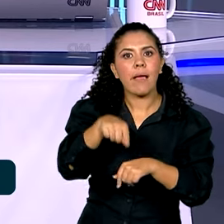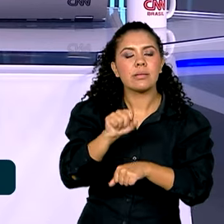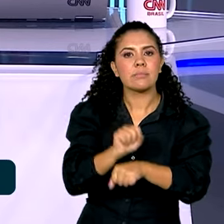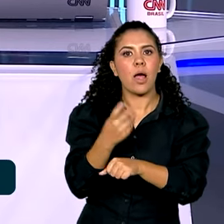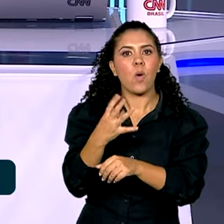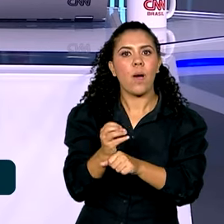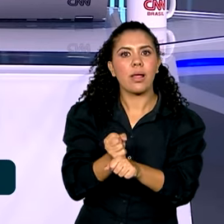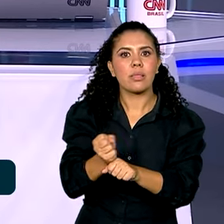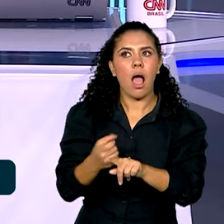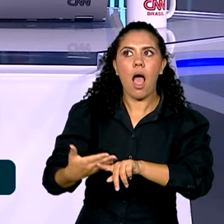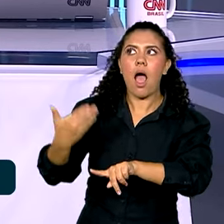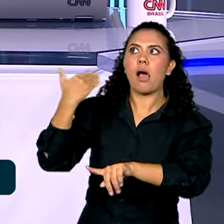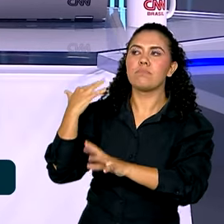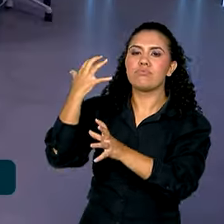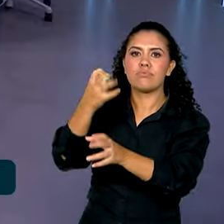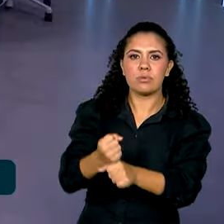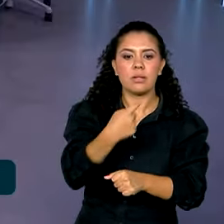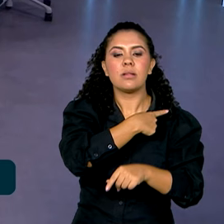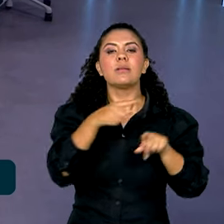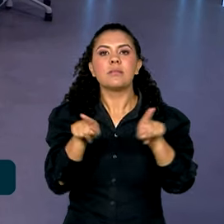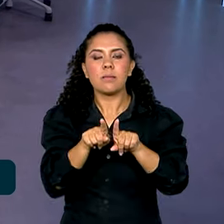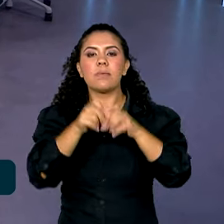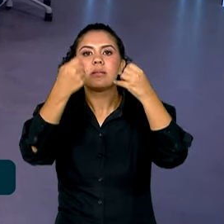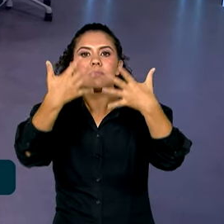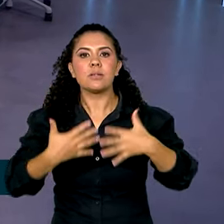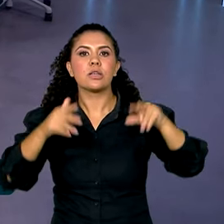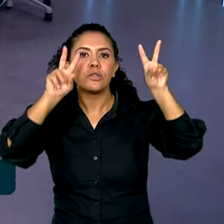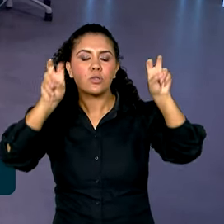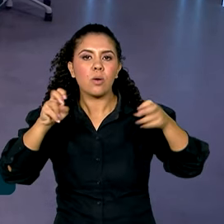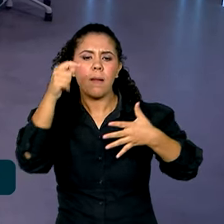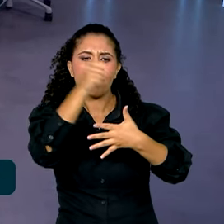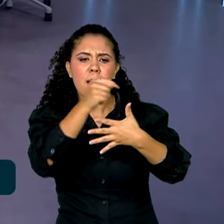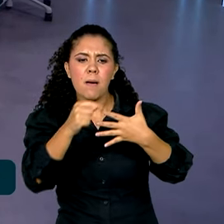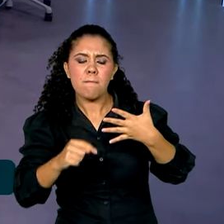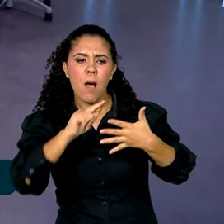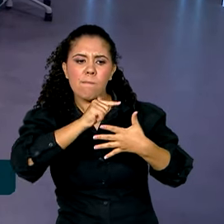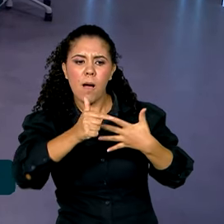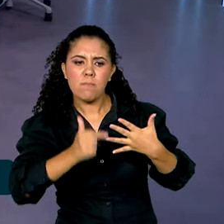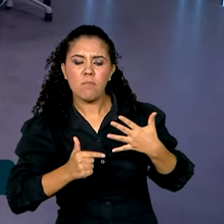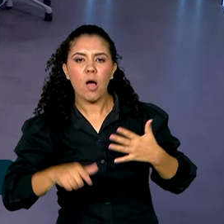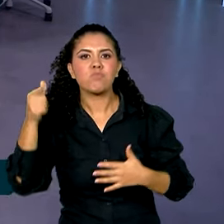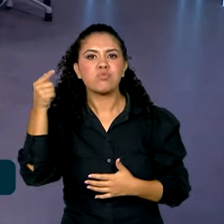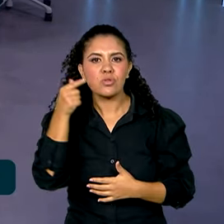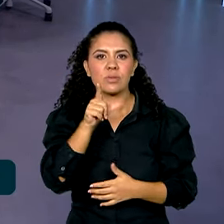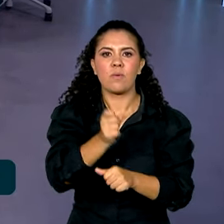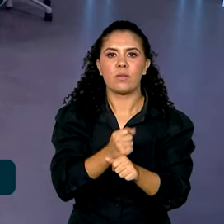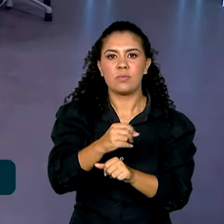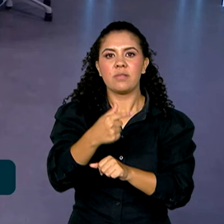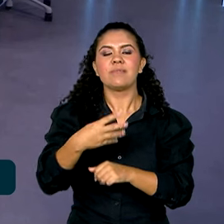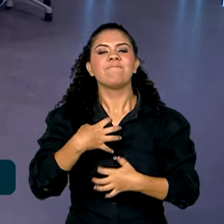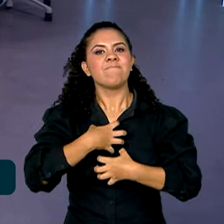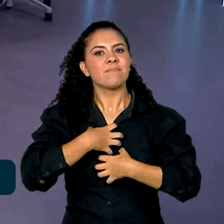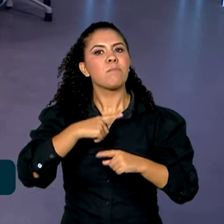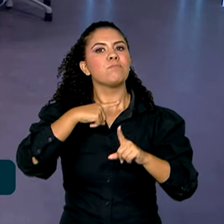país, Alckmin destacou os avanços alcançados em 2023 e disse estar otimista com o cenário para